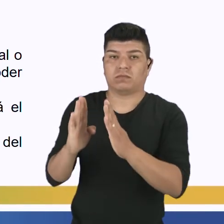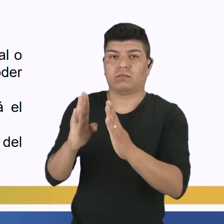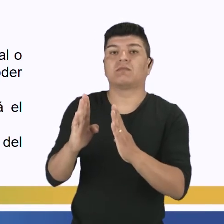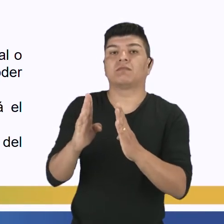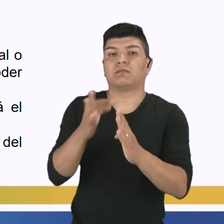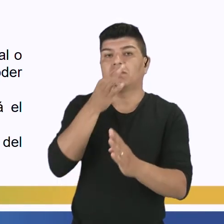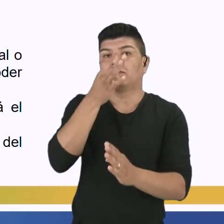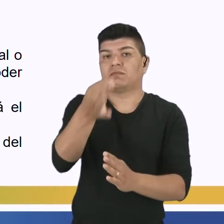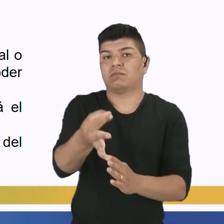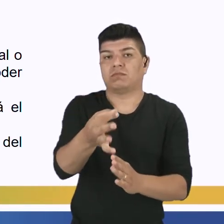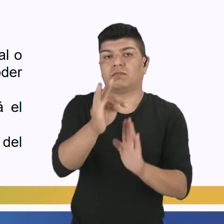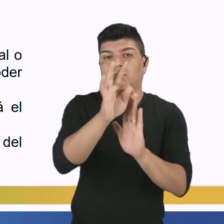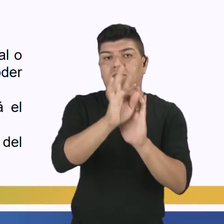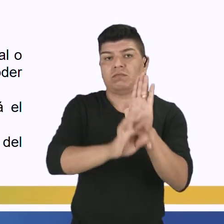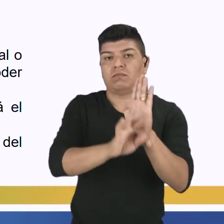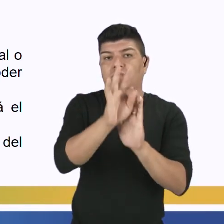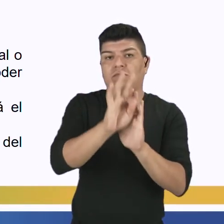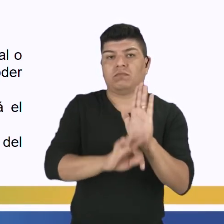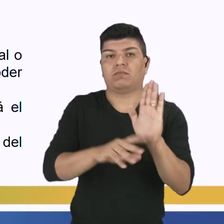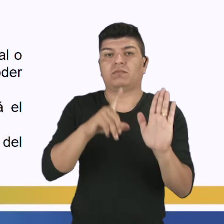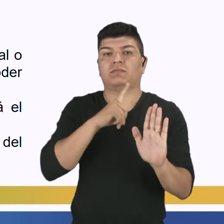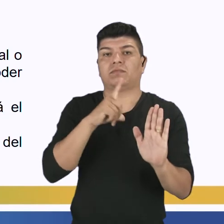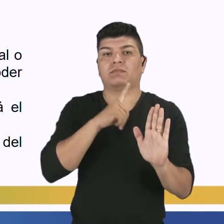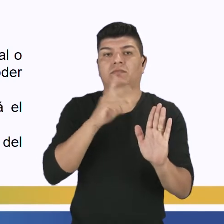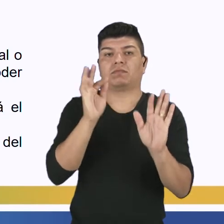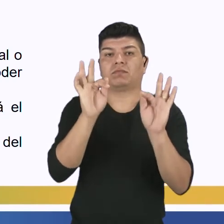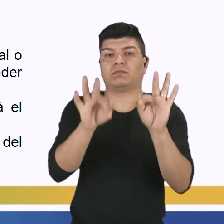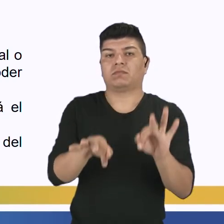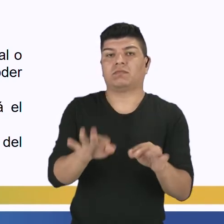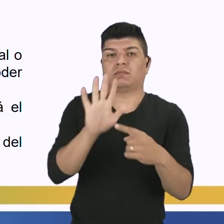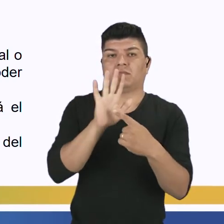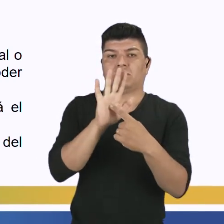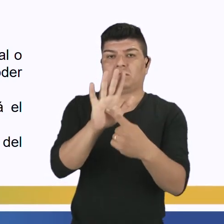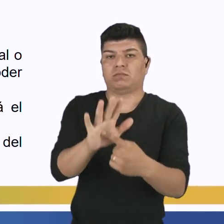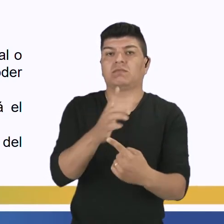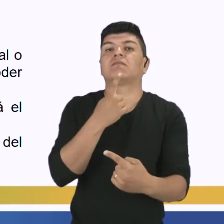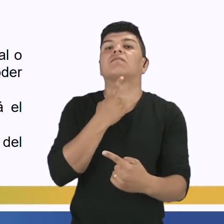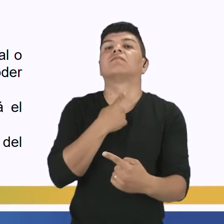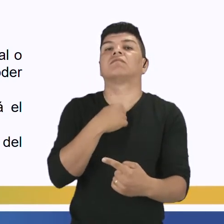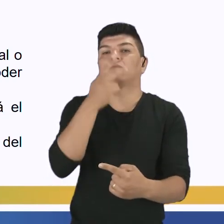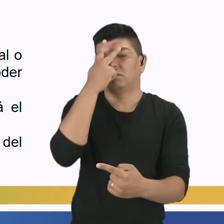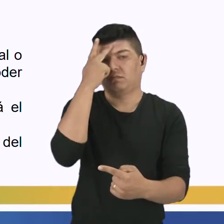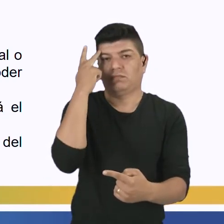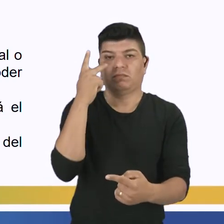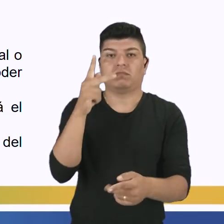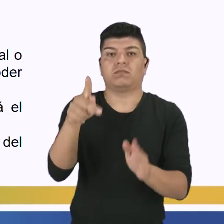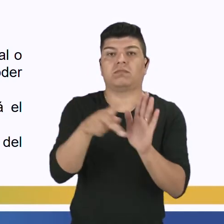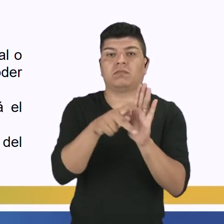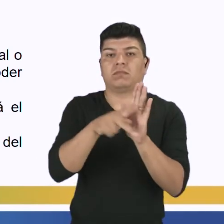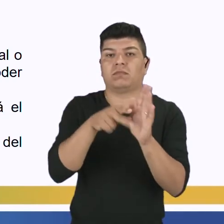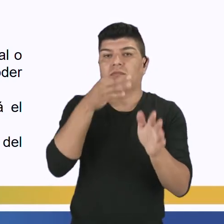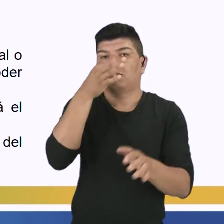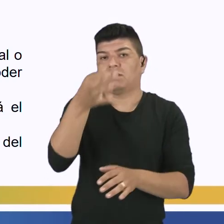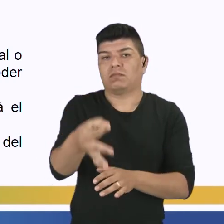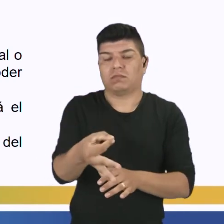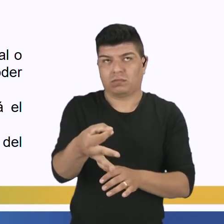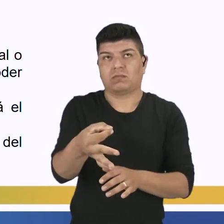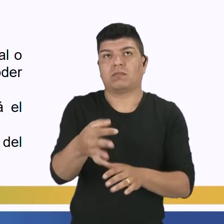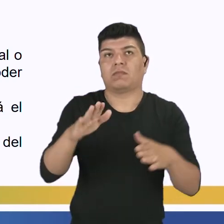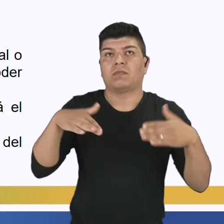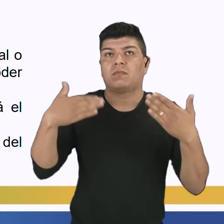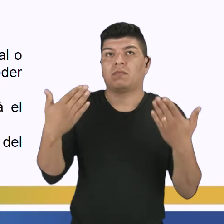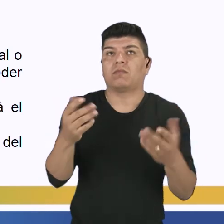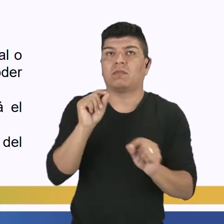es un texto que tiene el fin de despertar cierto interés de la opinião pública. Ou seja, o que é o artigo